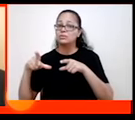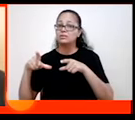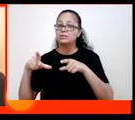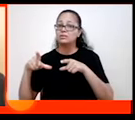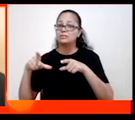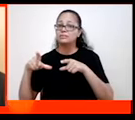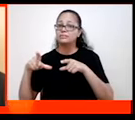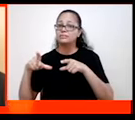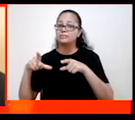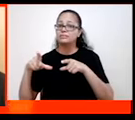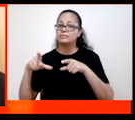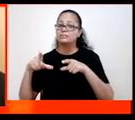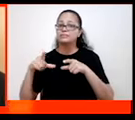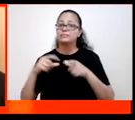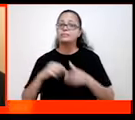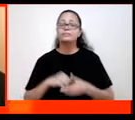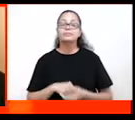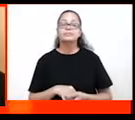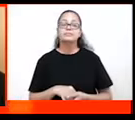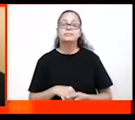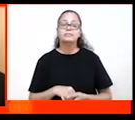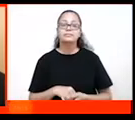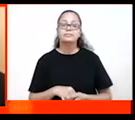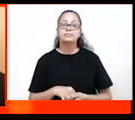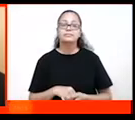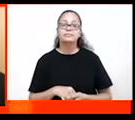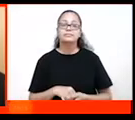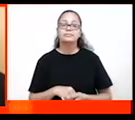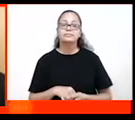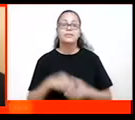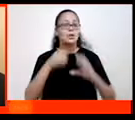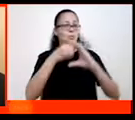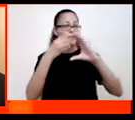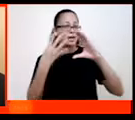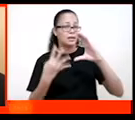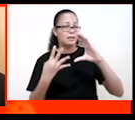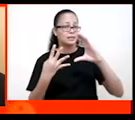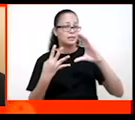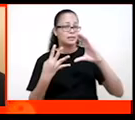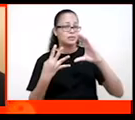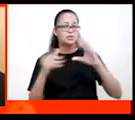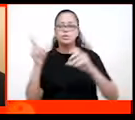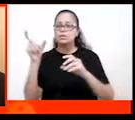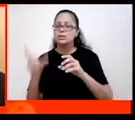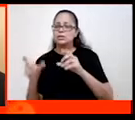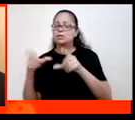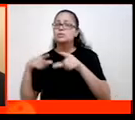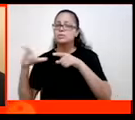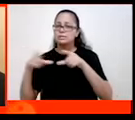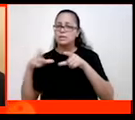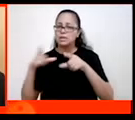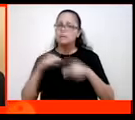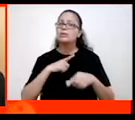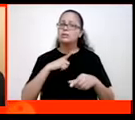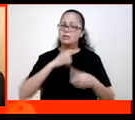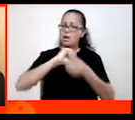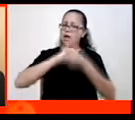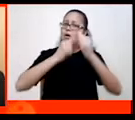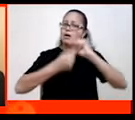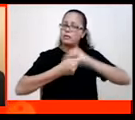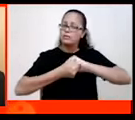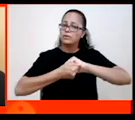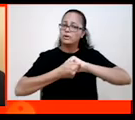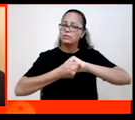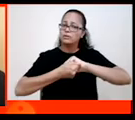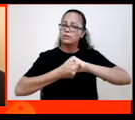Então, com o Fordismo passou-se então uma característica que os trabalhadores não precisavam ter muita